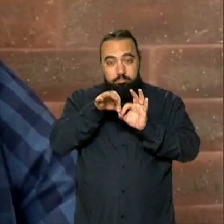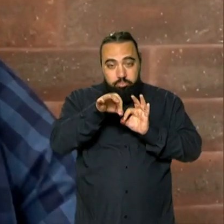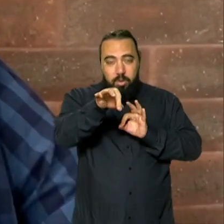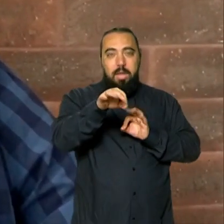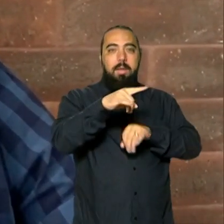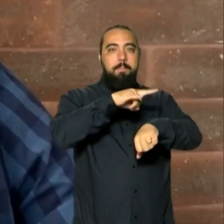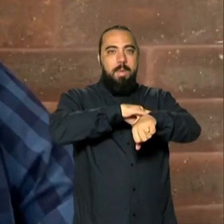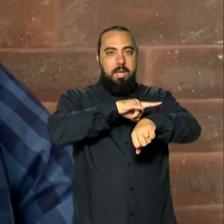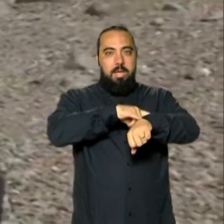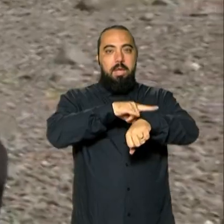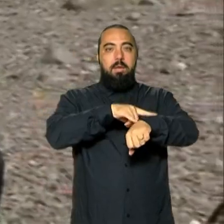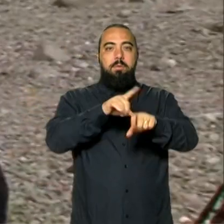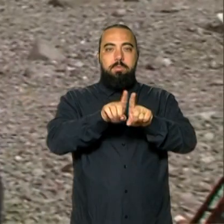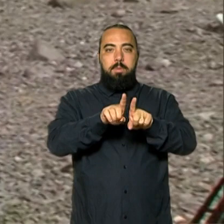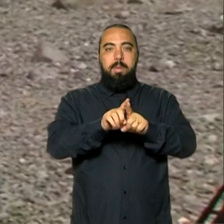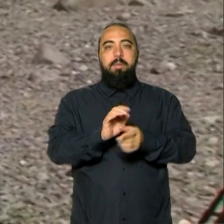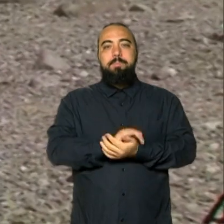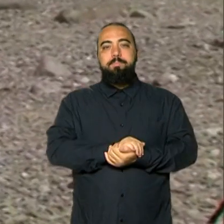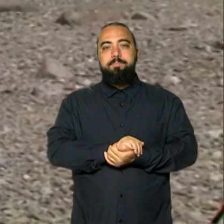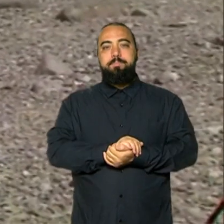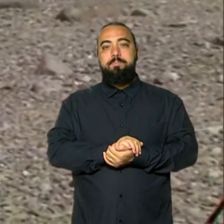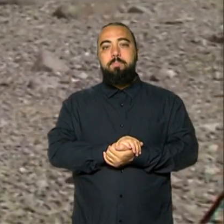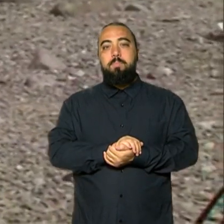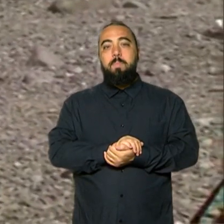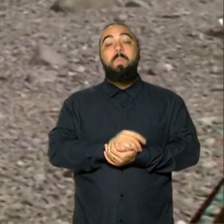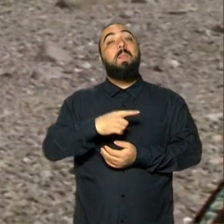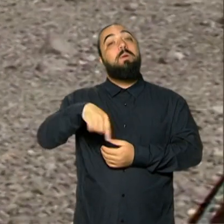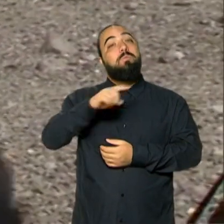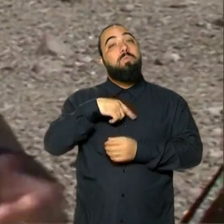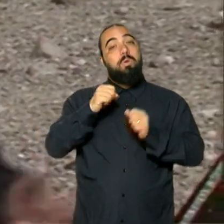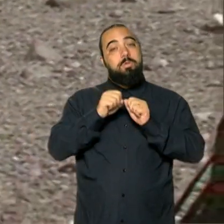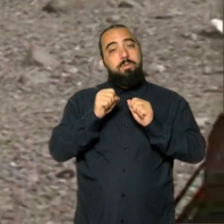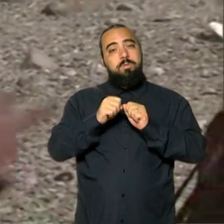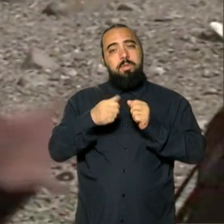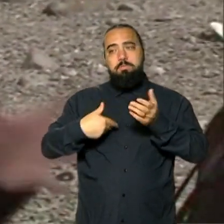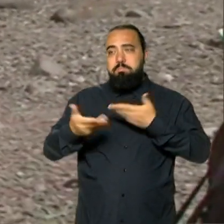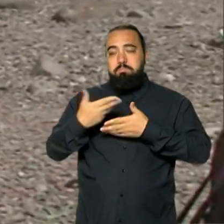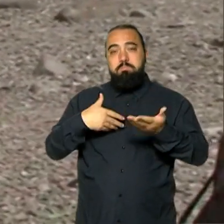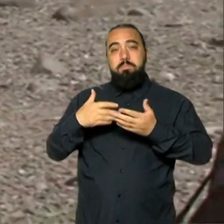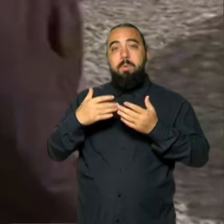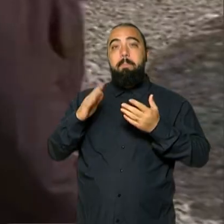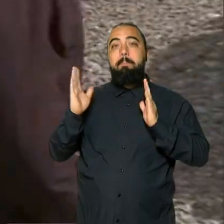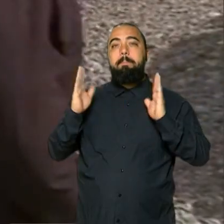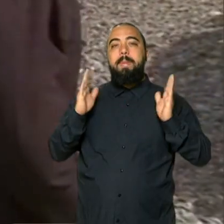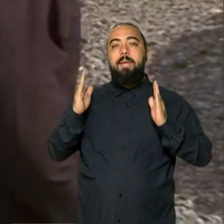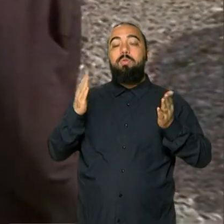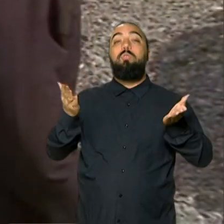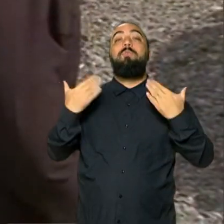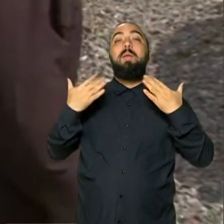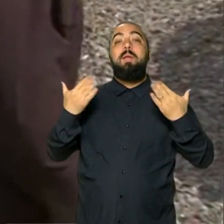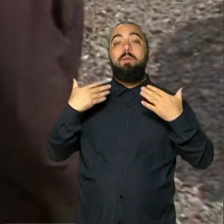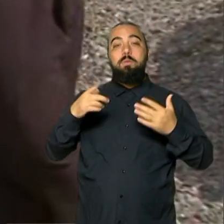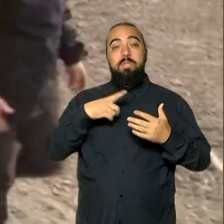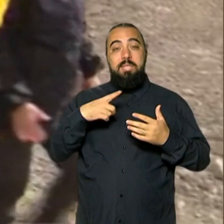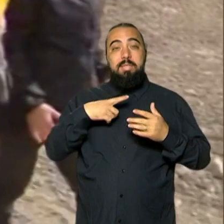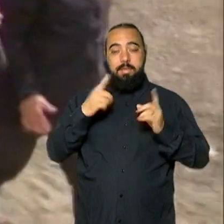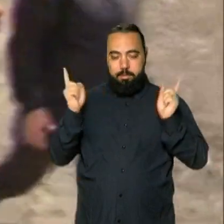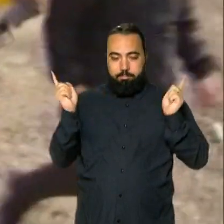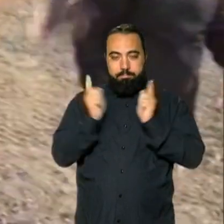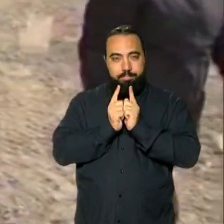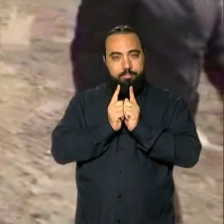banheiros também e um hall. Levando em consideração que nós só podemos fazer campo na Antártica durante o verão, significa que nós temos uma janela de tempo muito